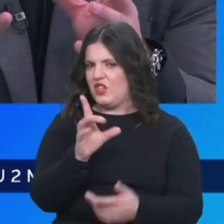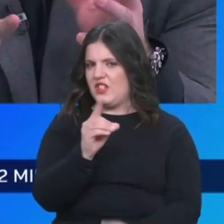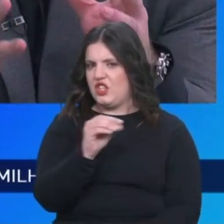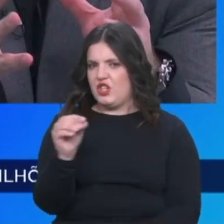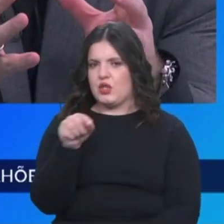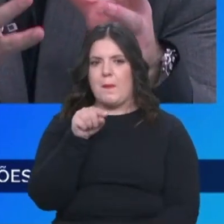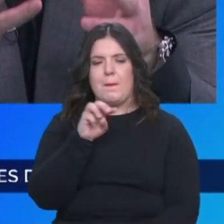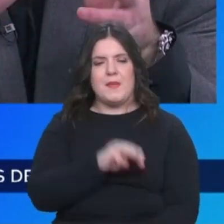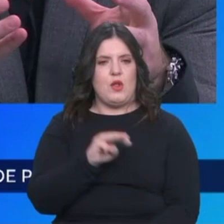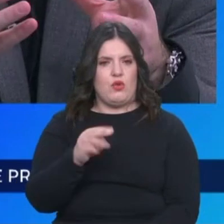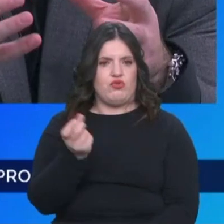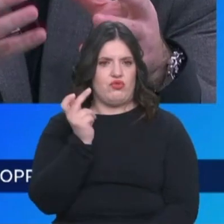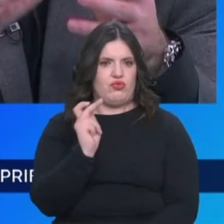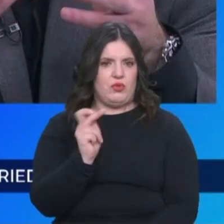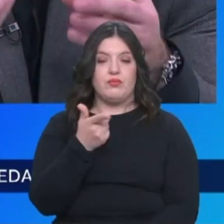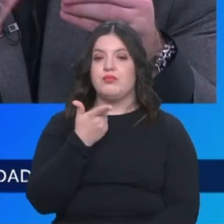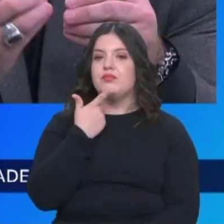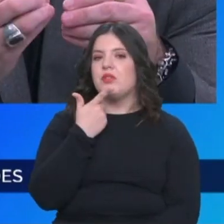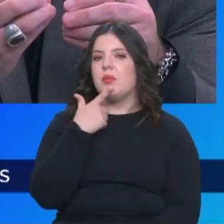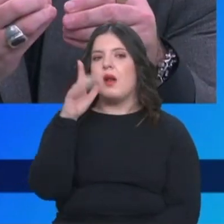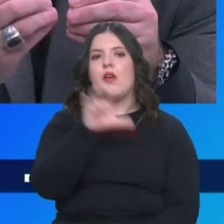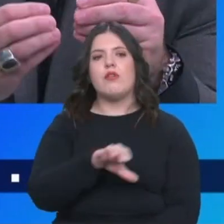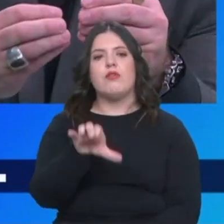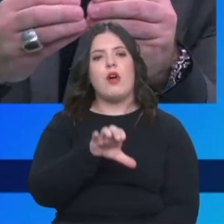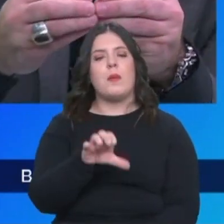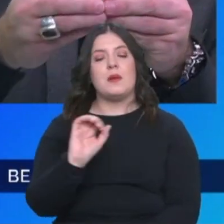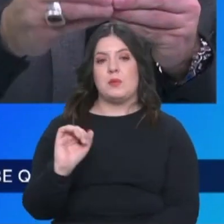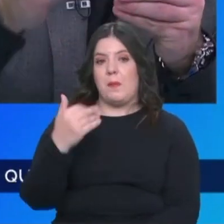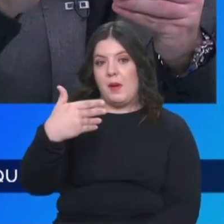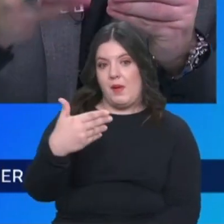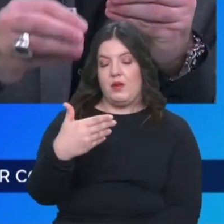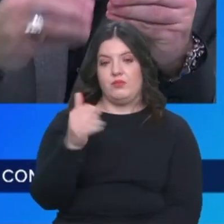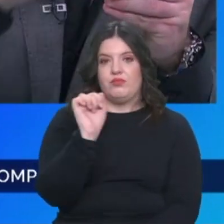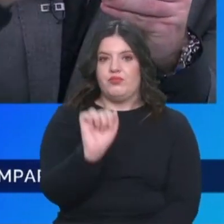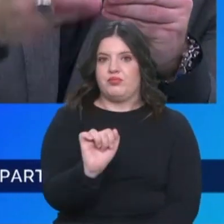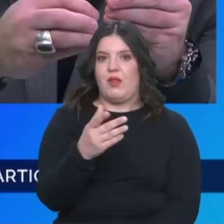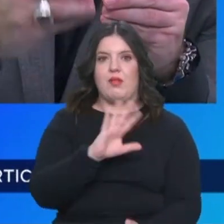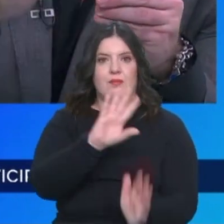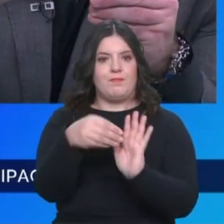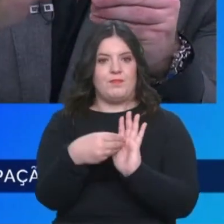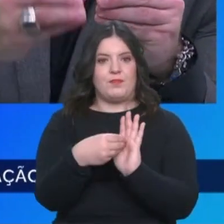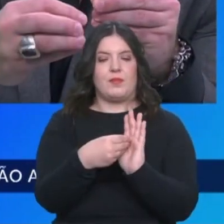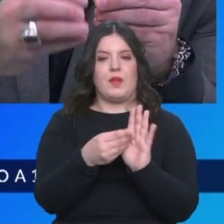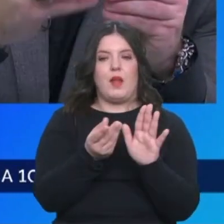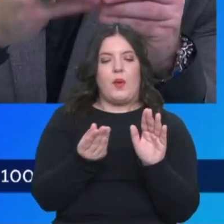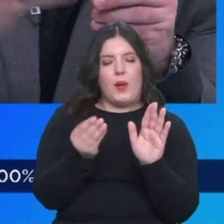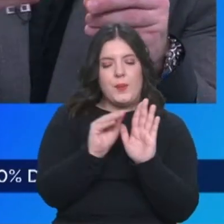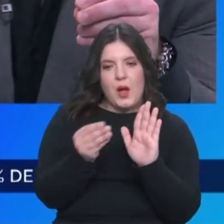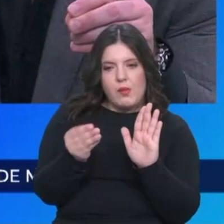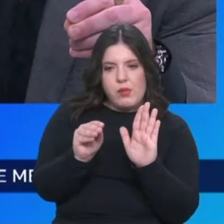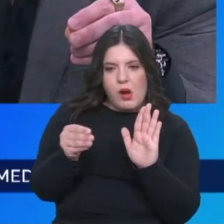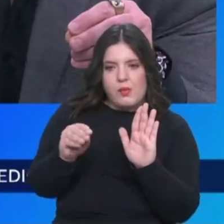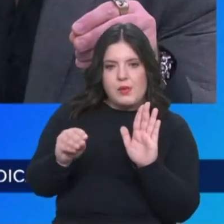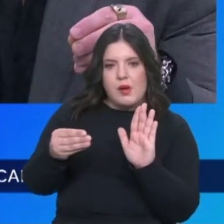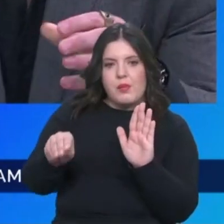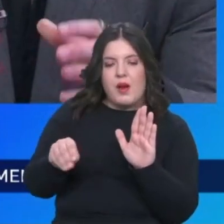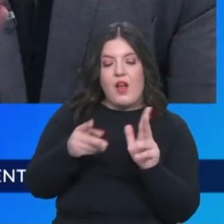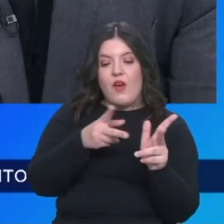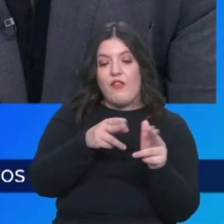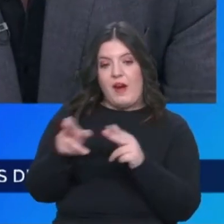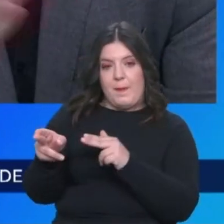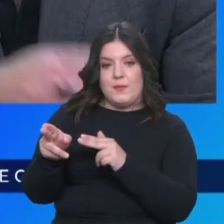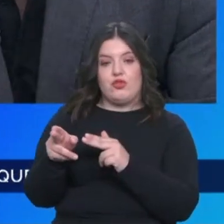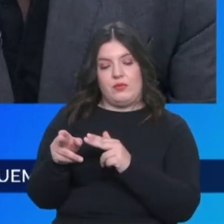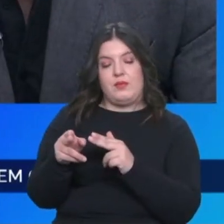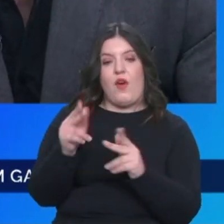Portanto, perceber a forma das primeiras galáxias é acrescentar frames ao vídeo da evolução das galáxias. A